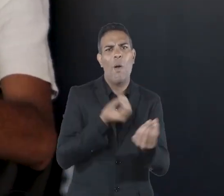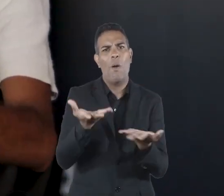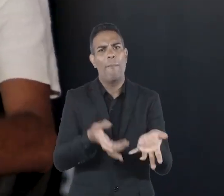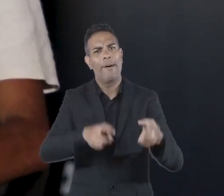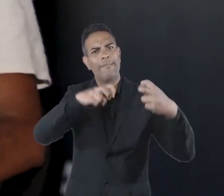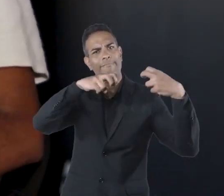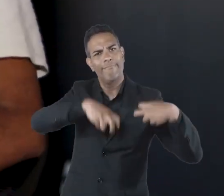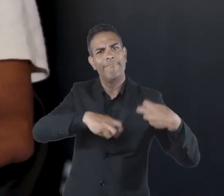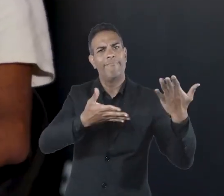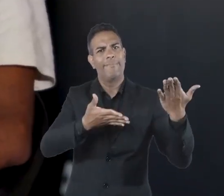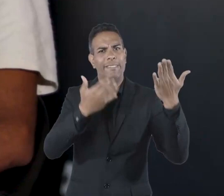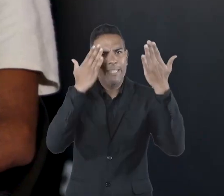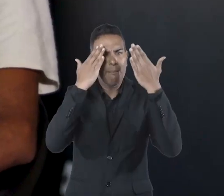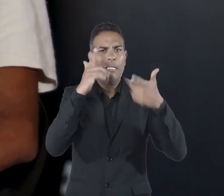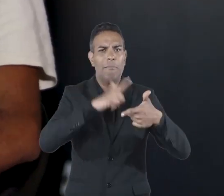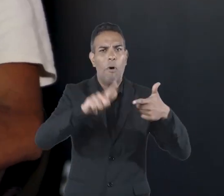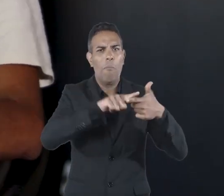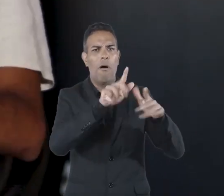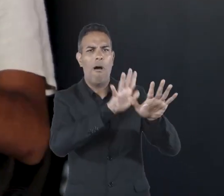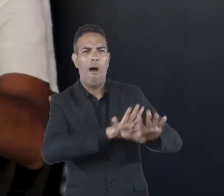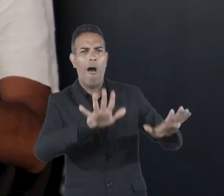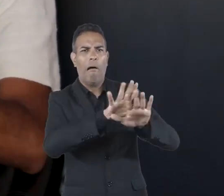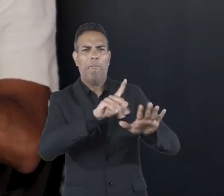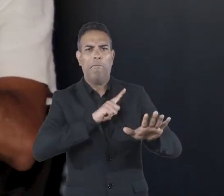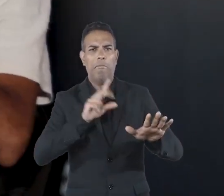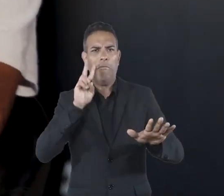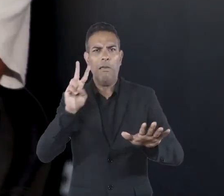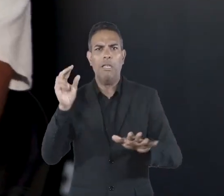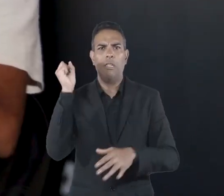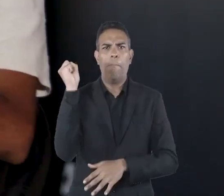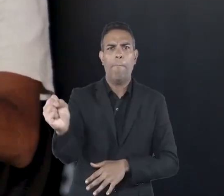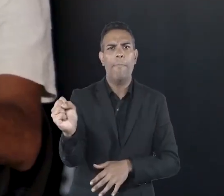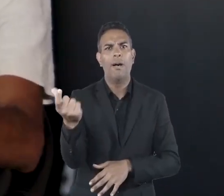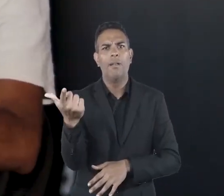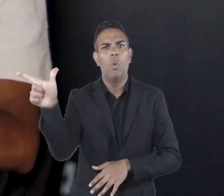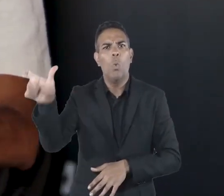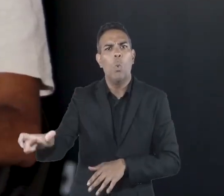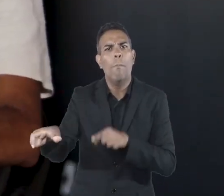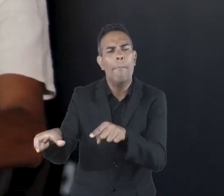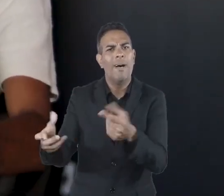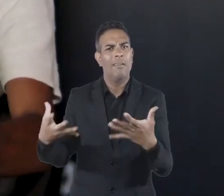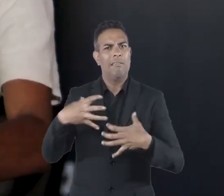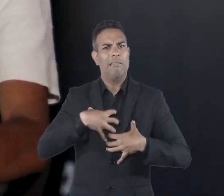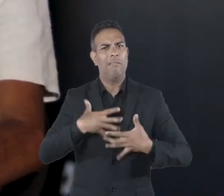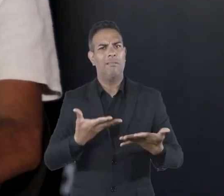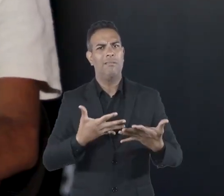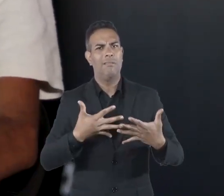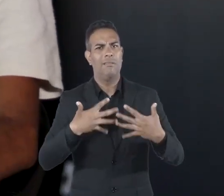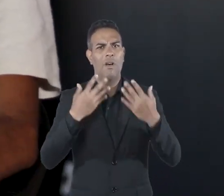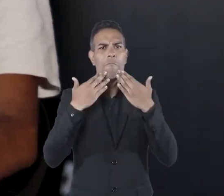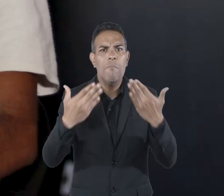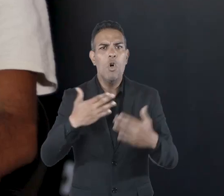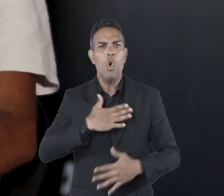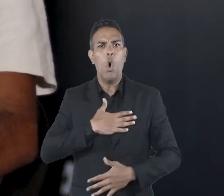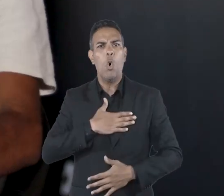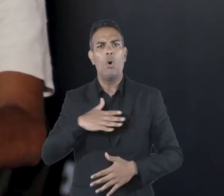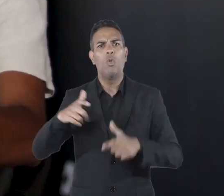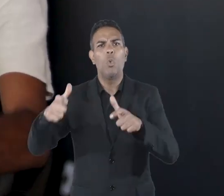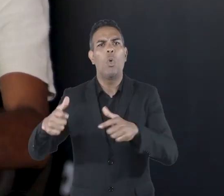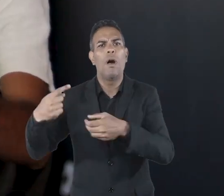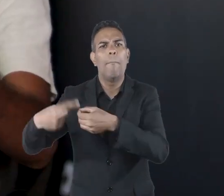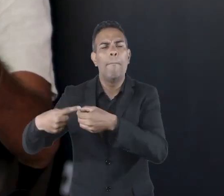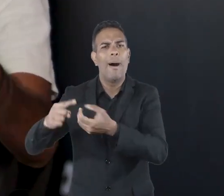só vai saber conversando com a pessoa. Você vai sentar, é o lado psicológico porque tal pessoa viu alguém matando outra pessoa. É o